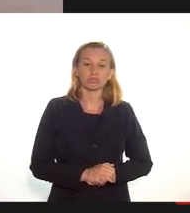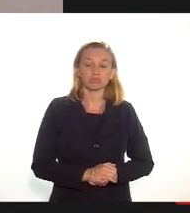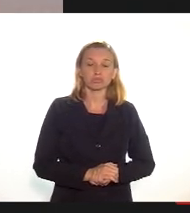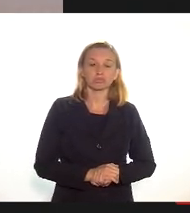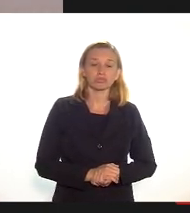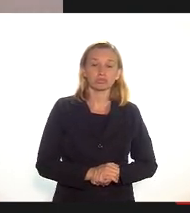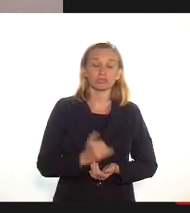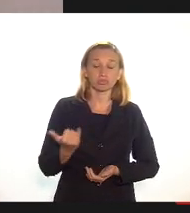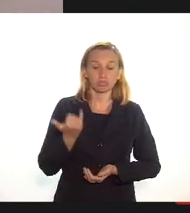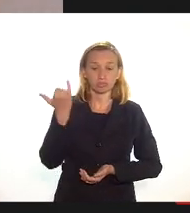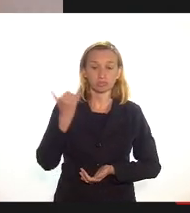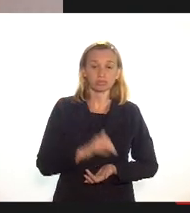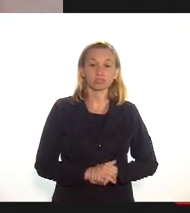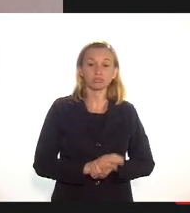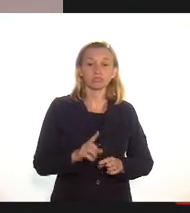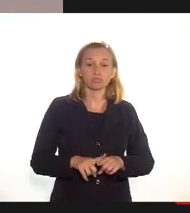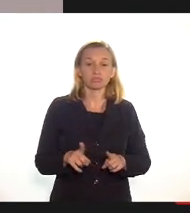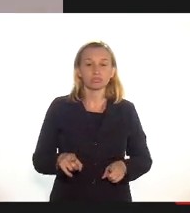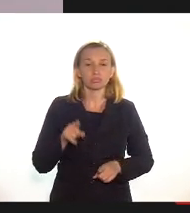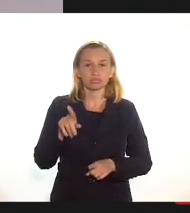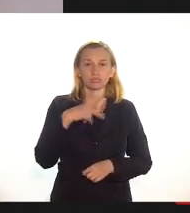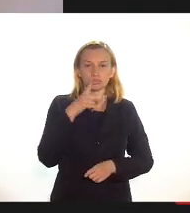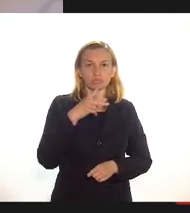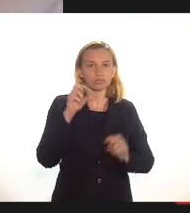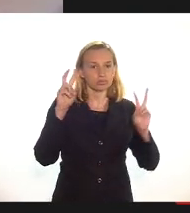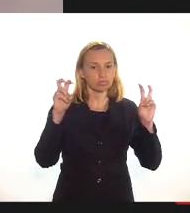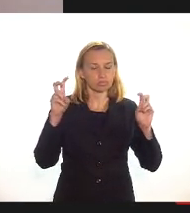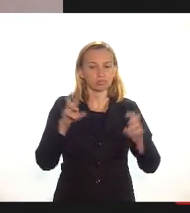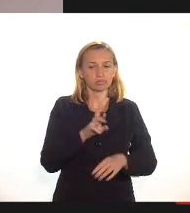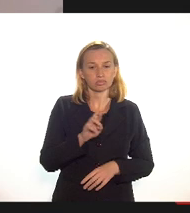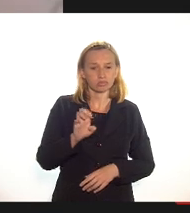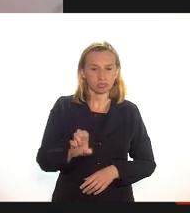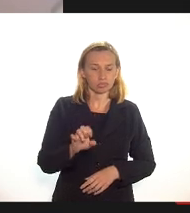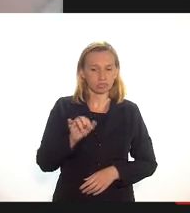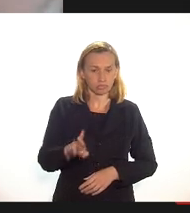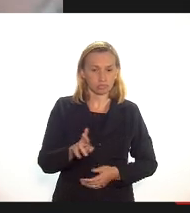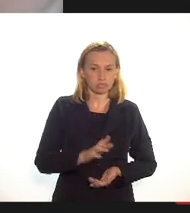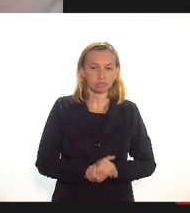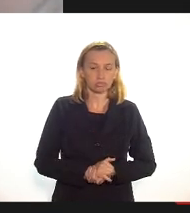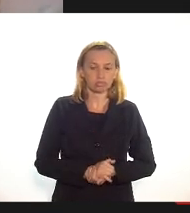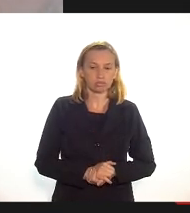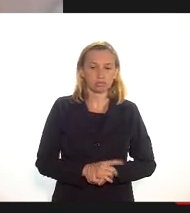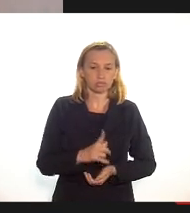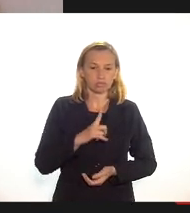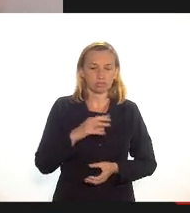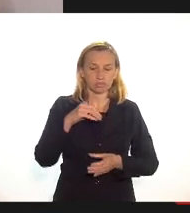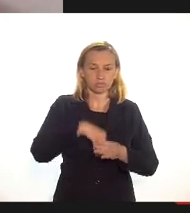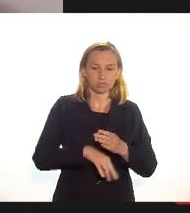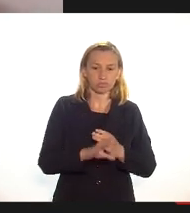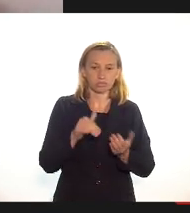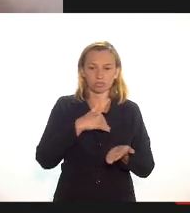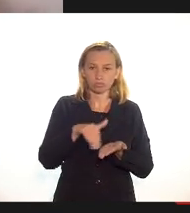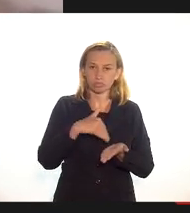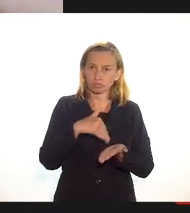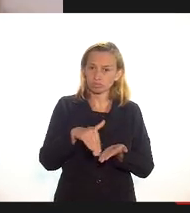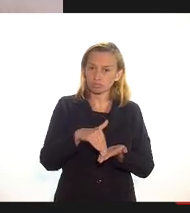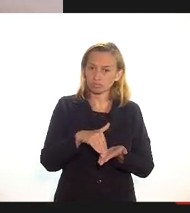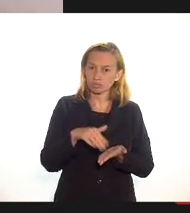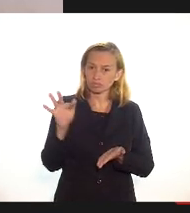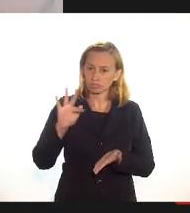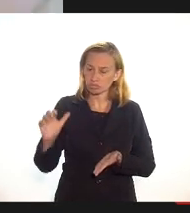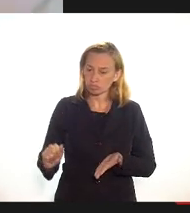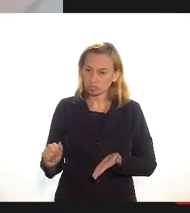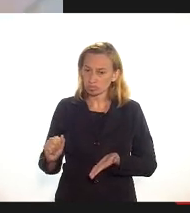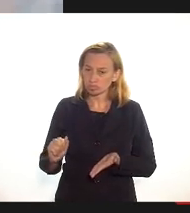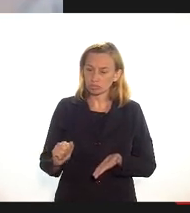são importantes. Mas, como se falou da questão da Rede Dó, existe dentro da Secretaria de Fazenda,